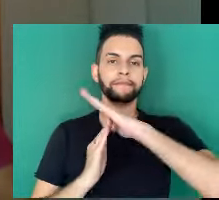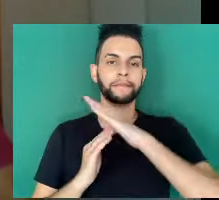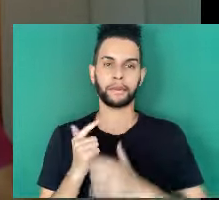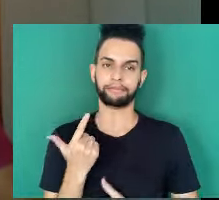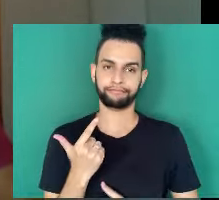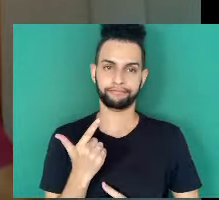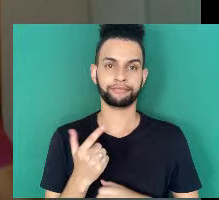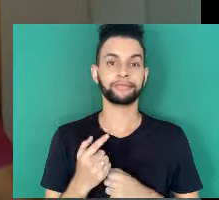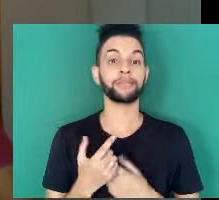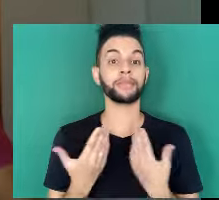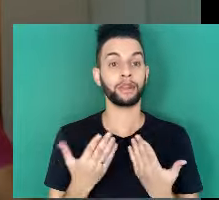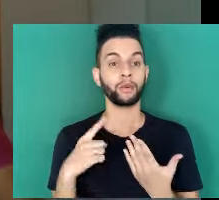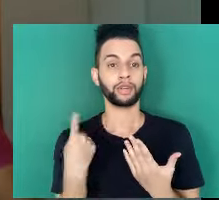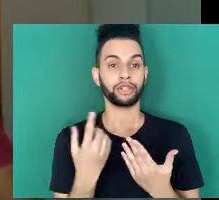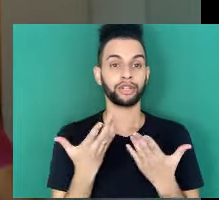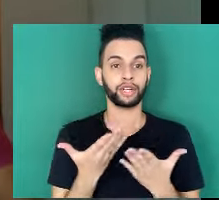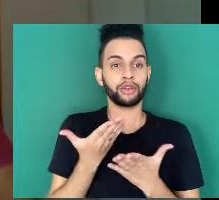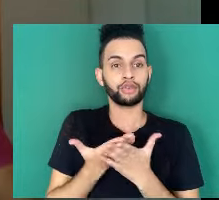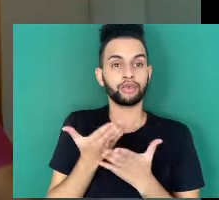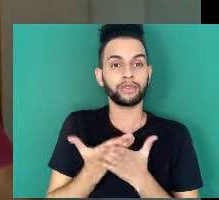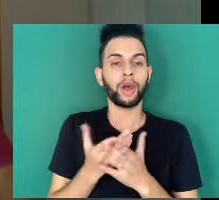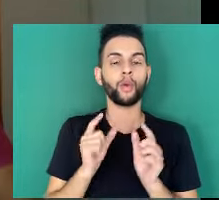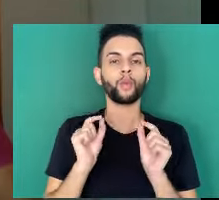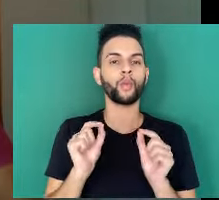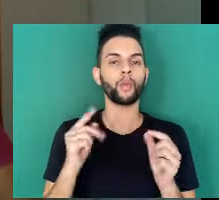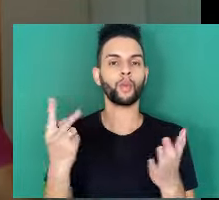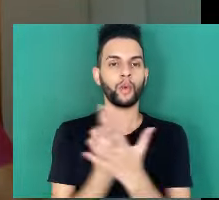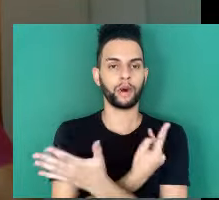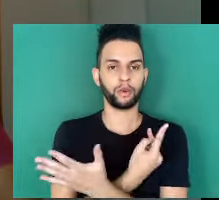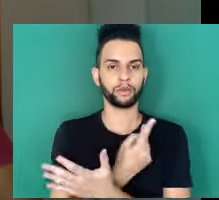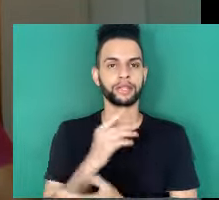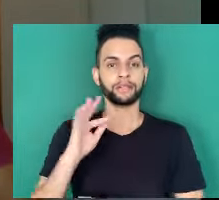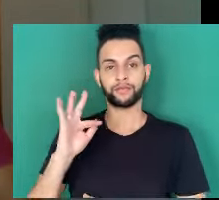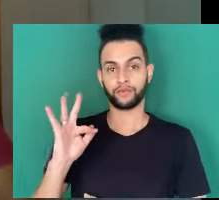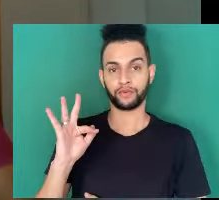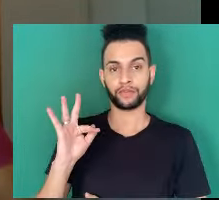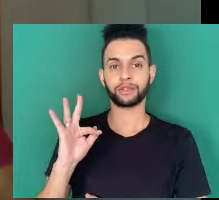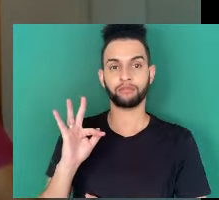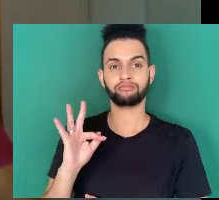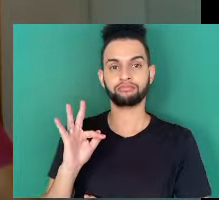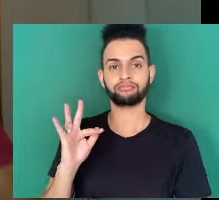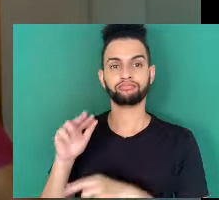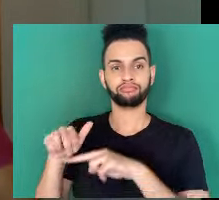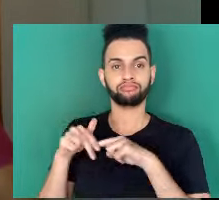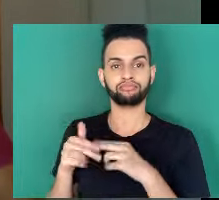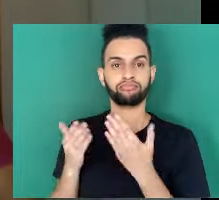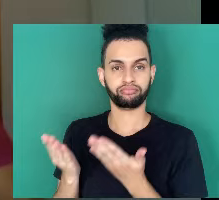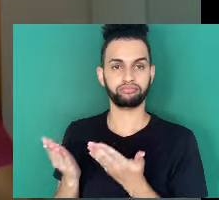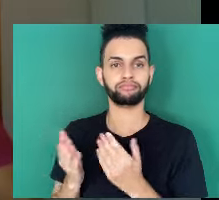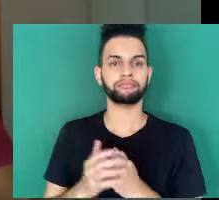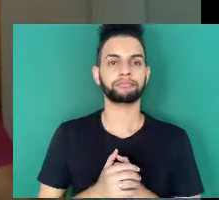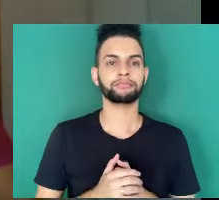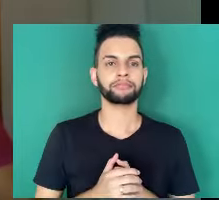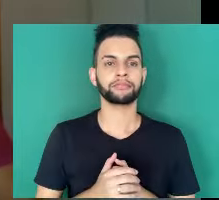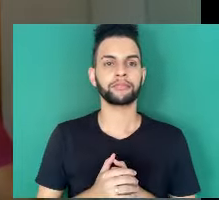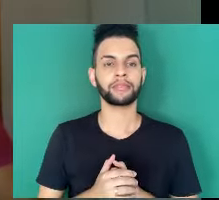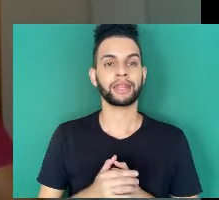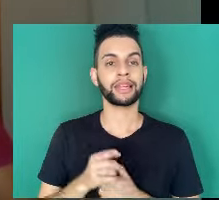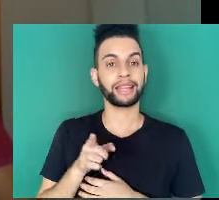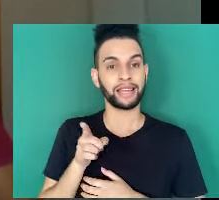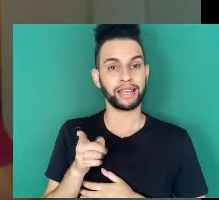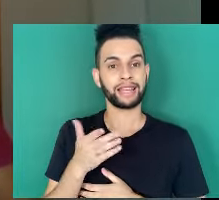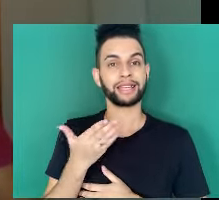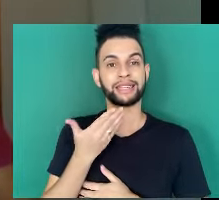gente quer estudar o que acontece com a função numa situação dessa, tá? Esse tipo